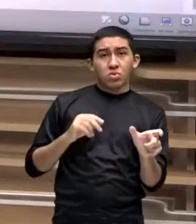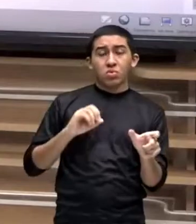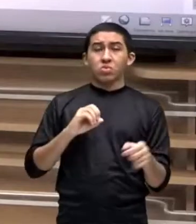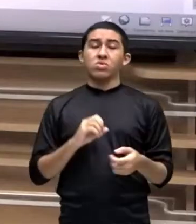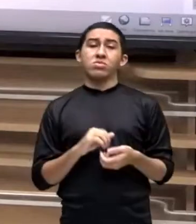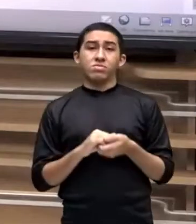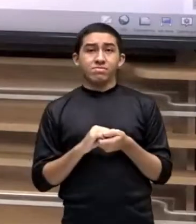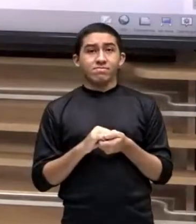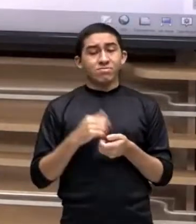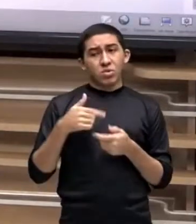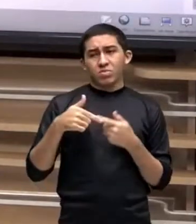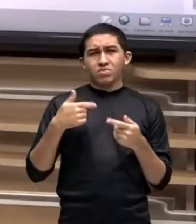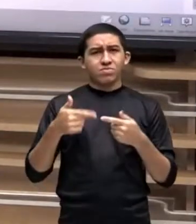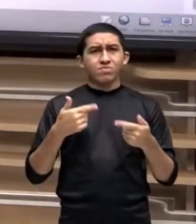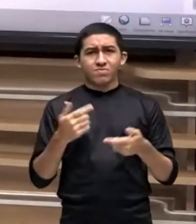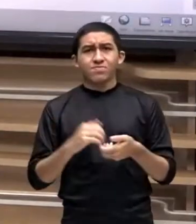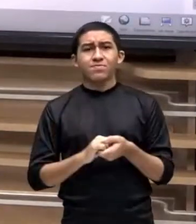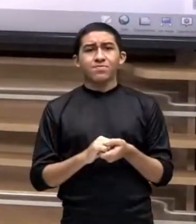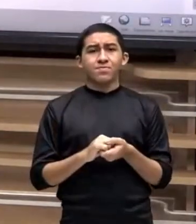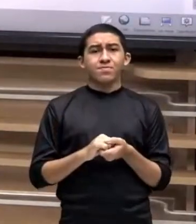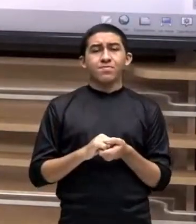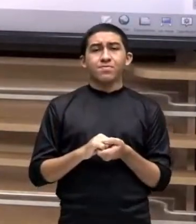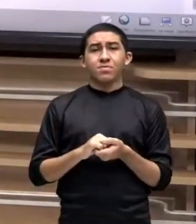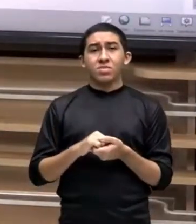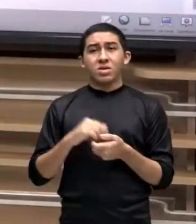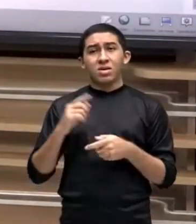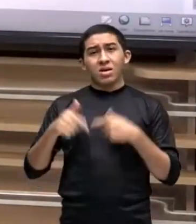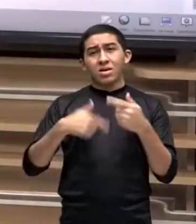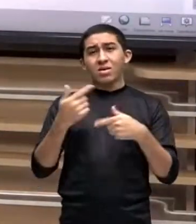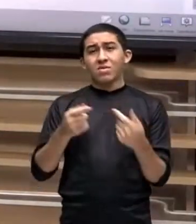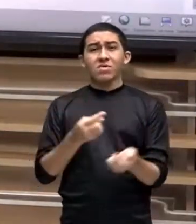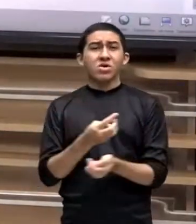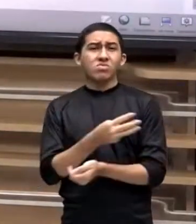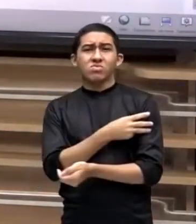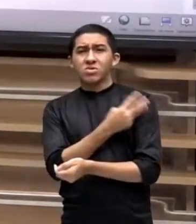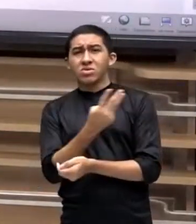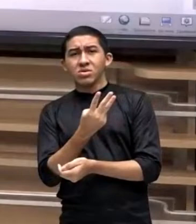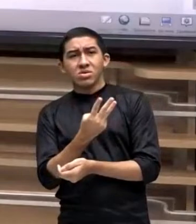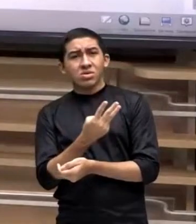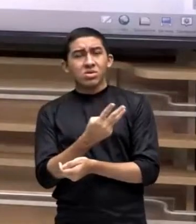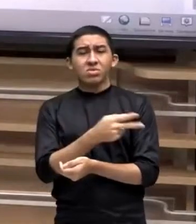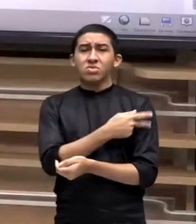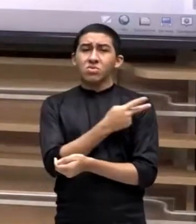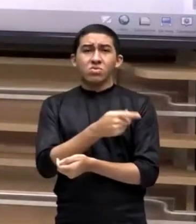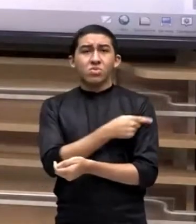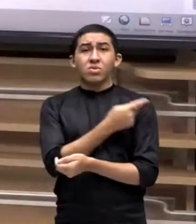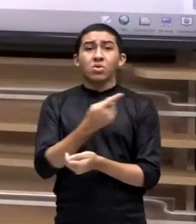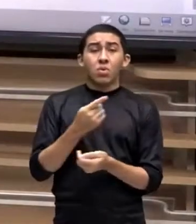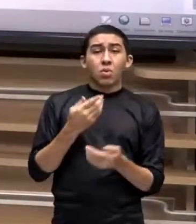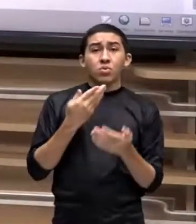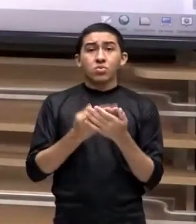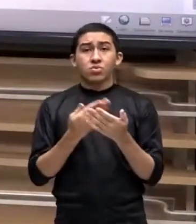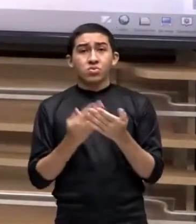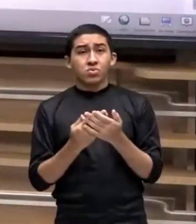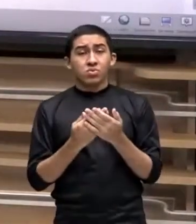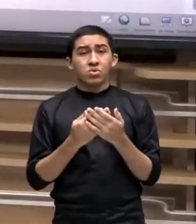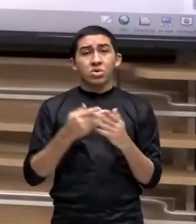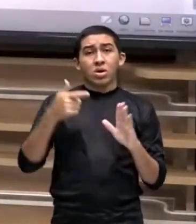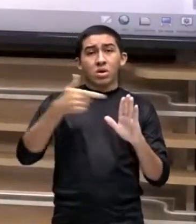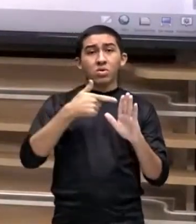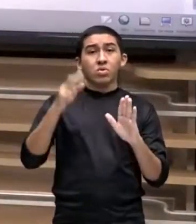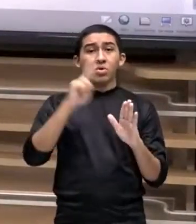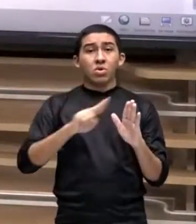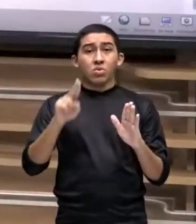por diante. Certamente aqui, quando vocês chegarem lá na frente, tudo mais que forem estudar o Mário de Andrade, vão entender que ele utilizava a ironia